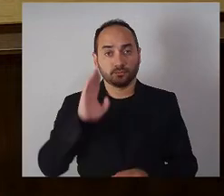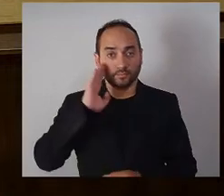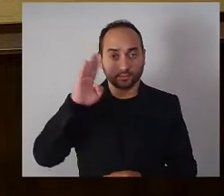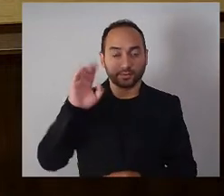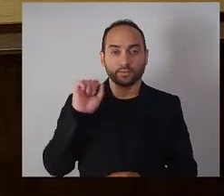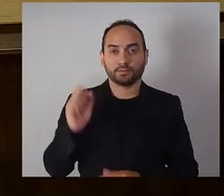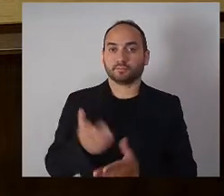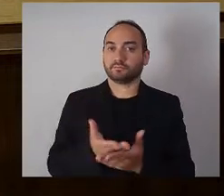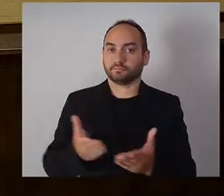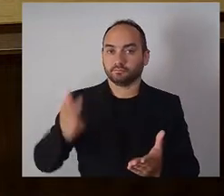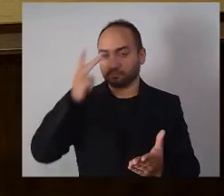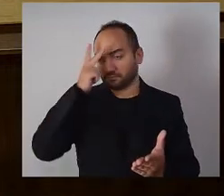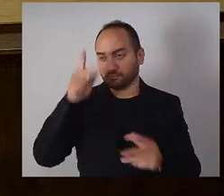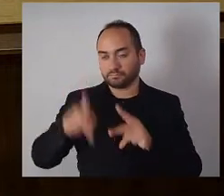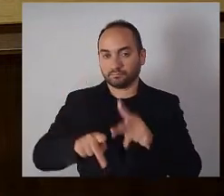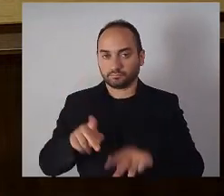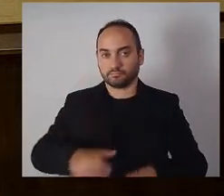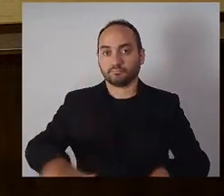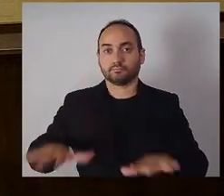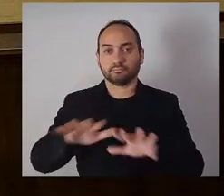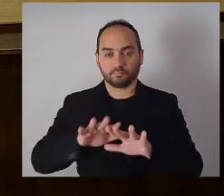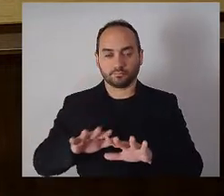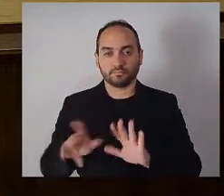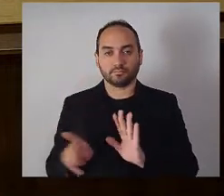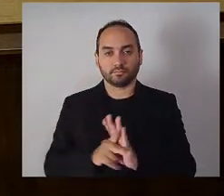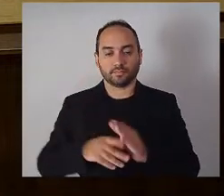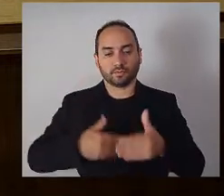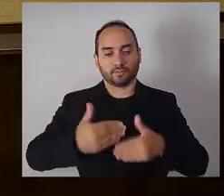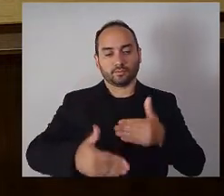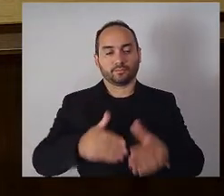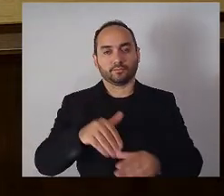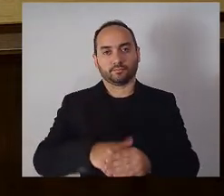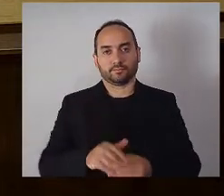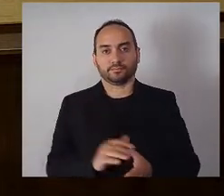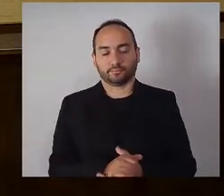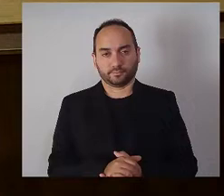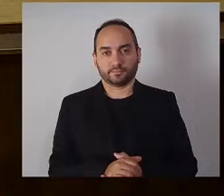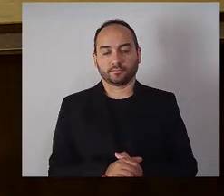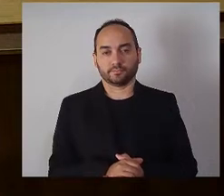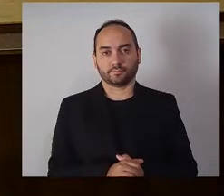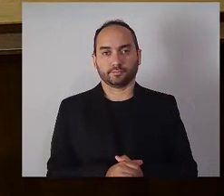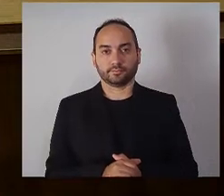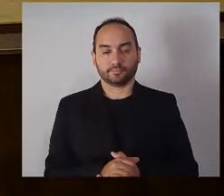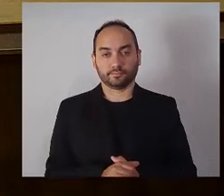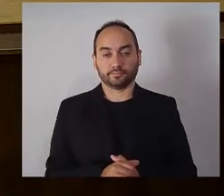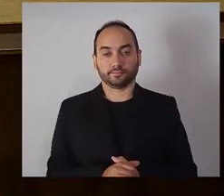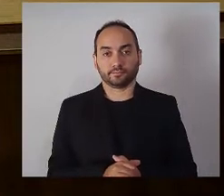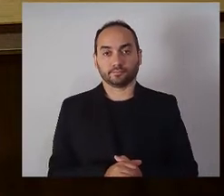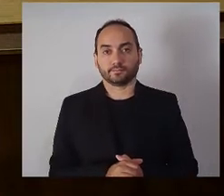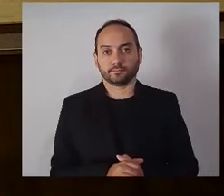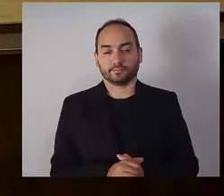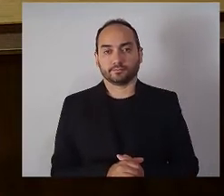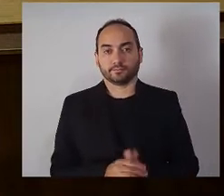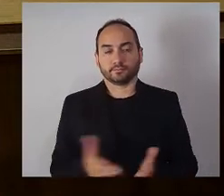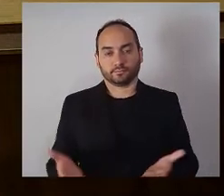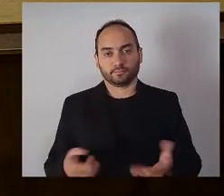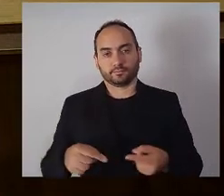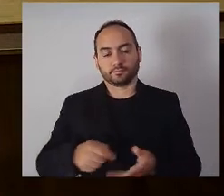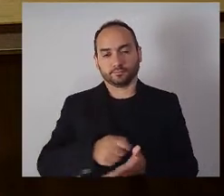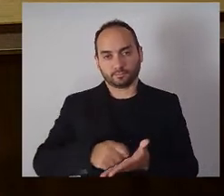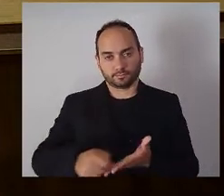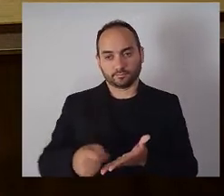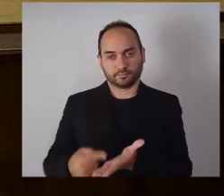principalmente as pessoas envolvidas no processo eleitoral, os candidatos de modo geral. Então, assim, está aqui o termo de